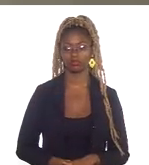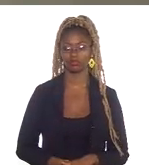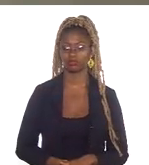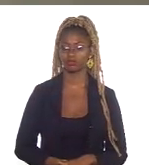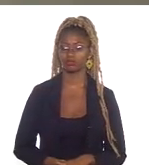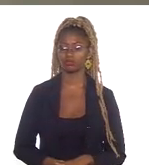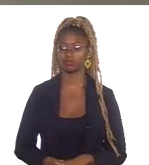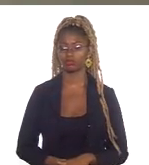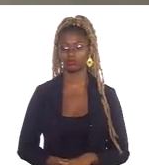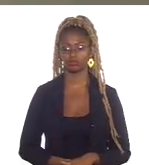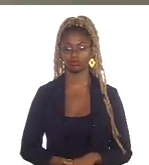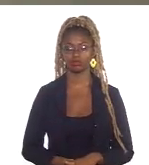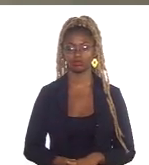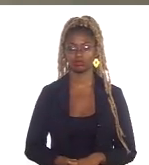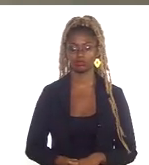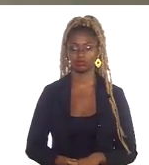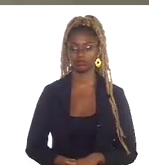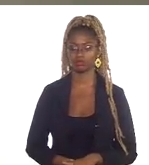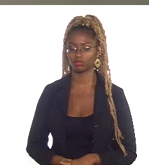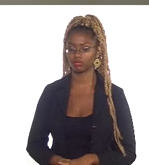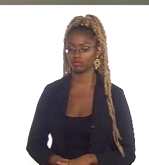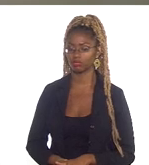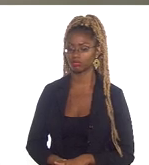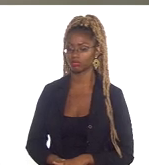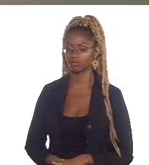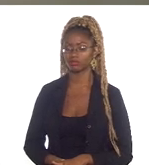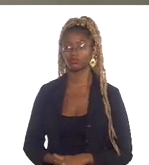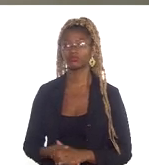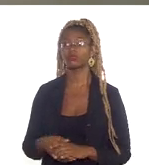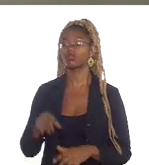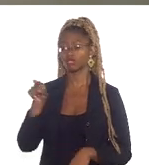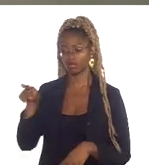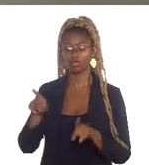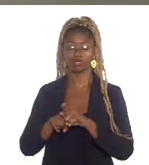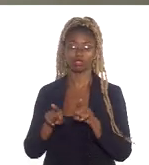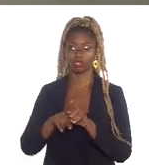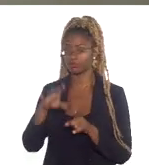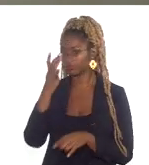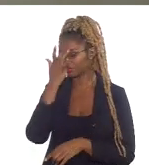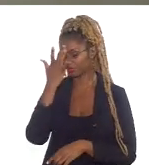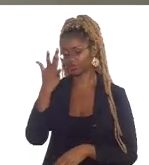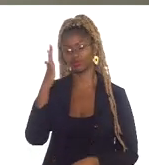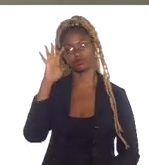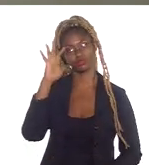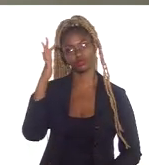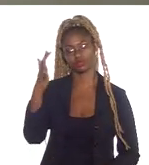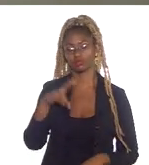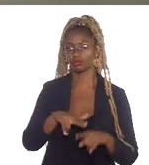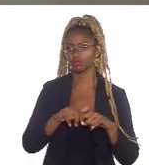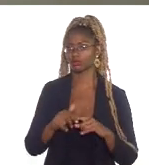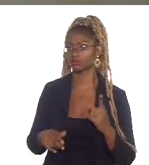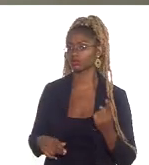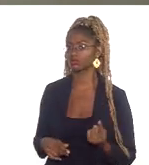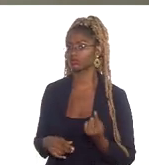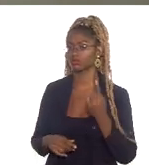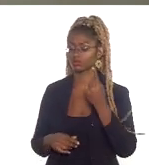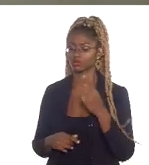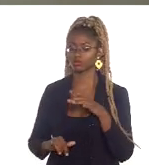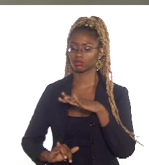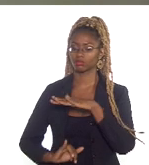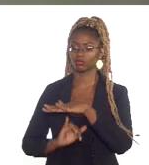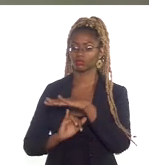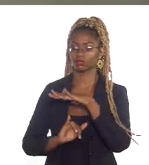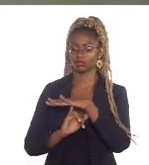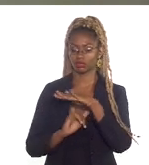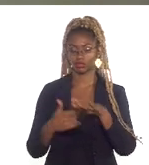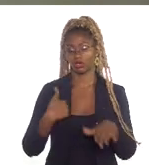isso é facilmente resolvido, né? Porque a única instituição que